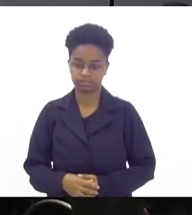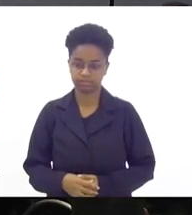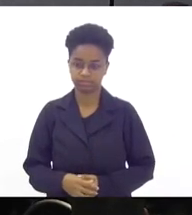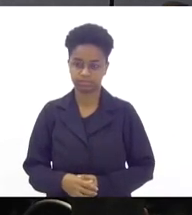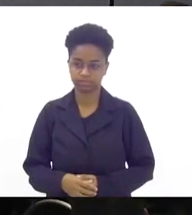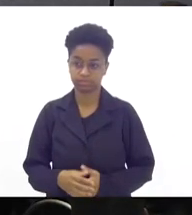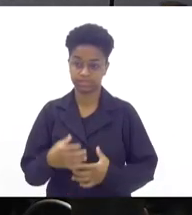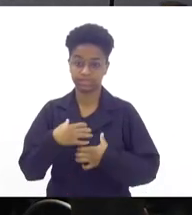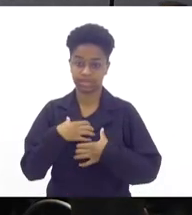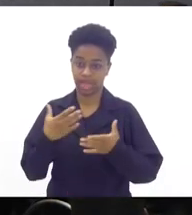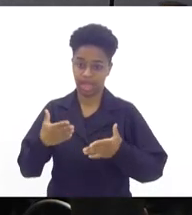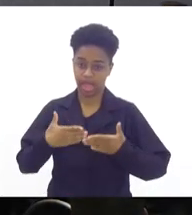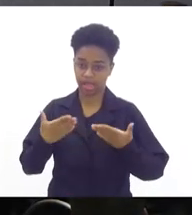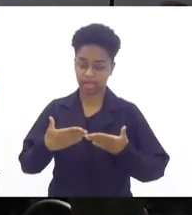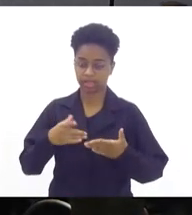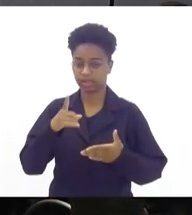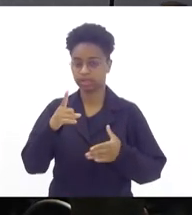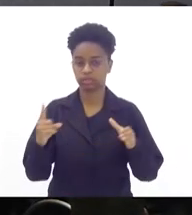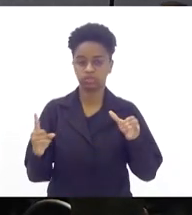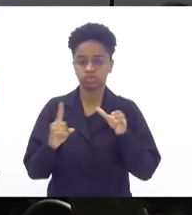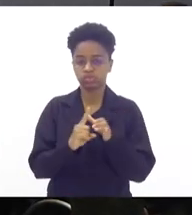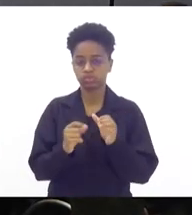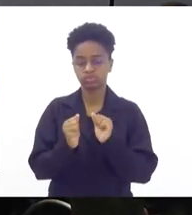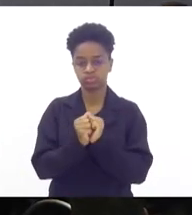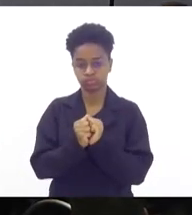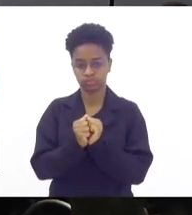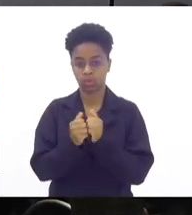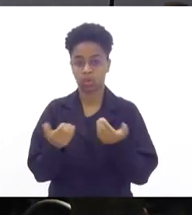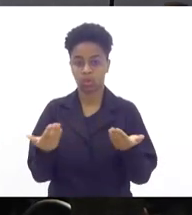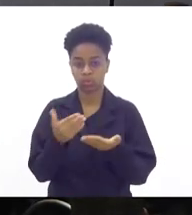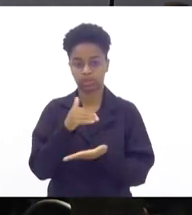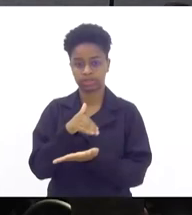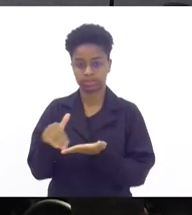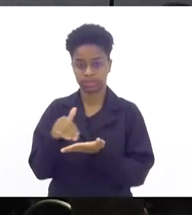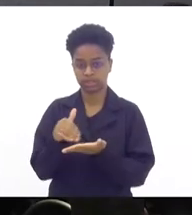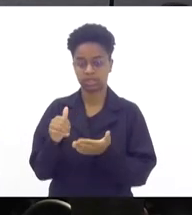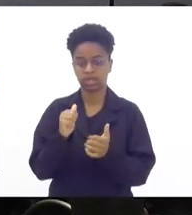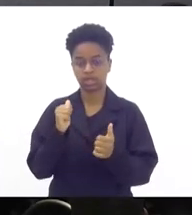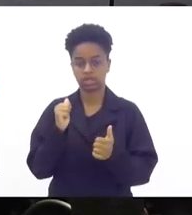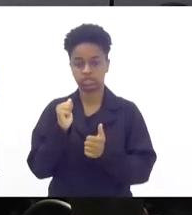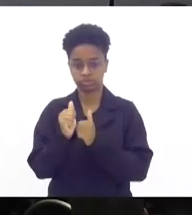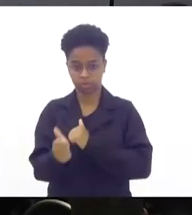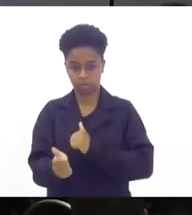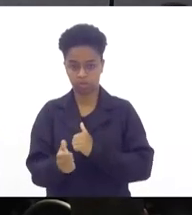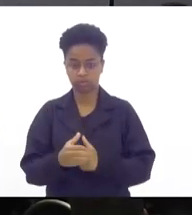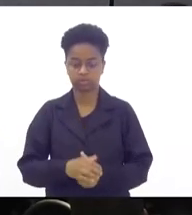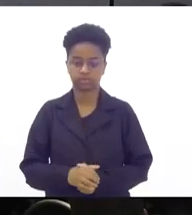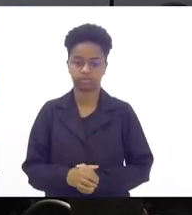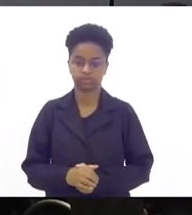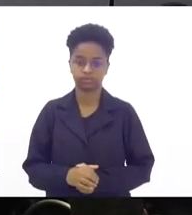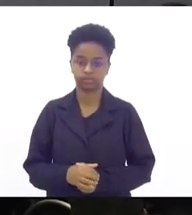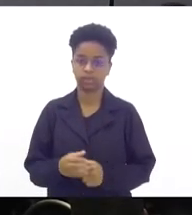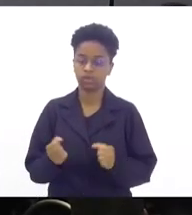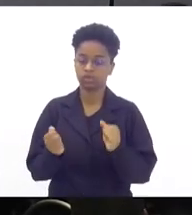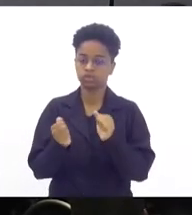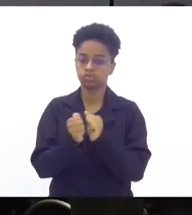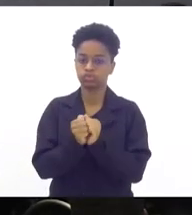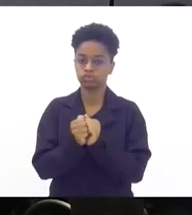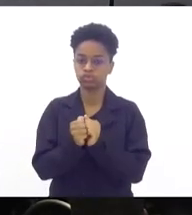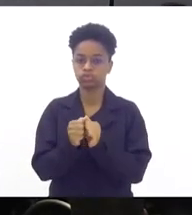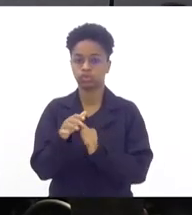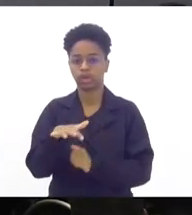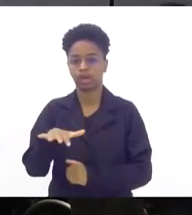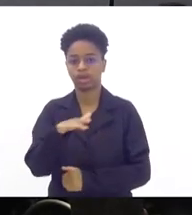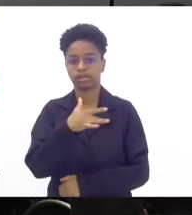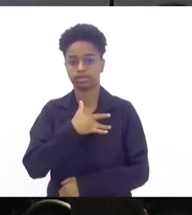me alegra tê-lo aqui hoje ele na Secretaria de Esporte junto à